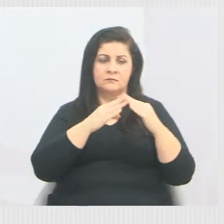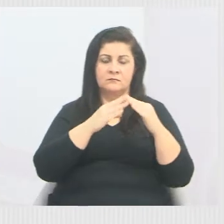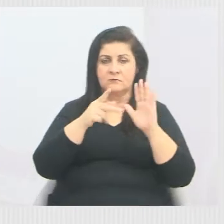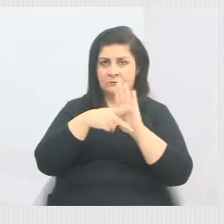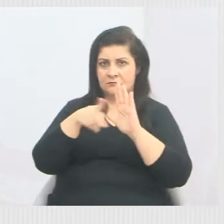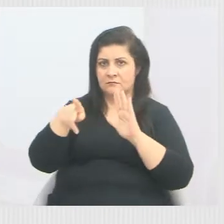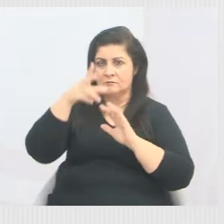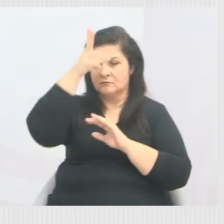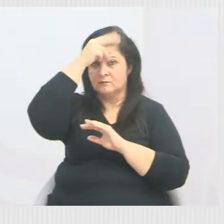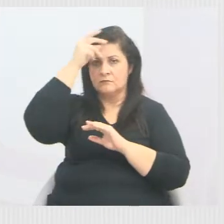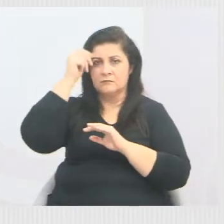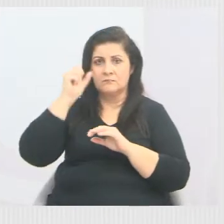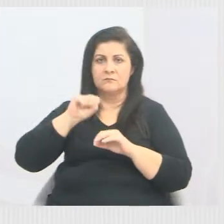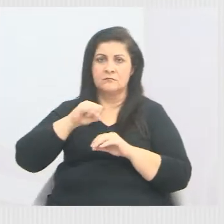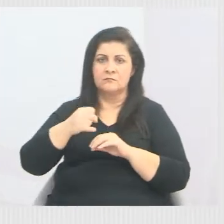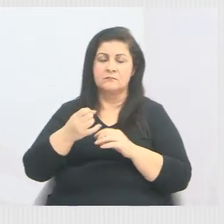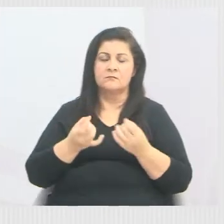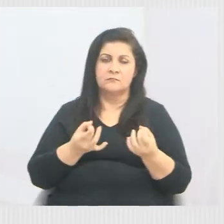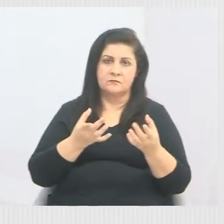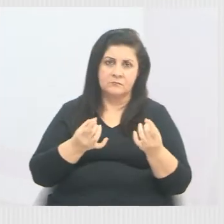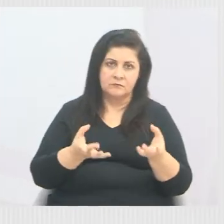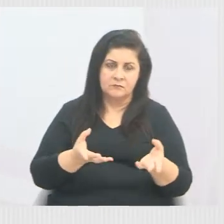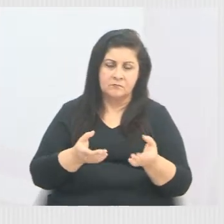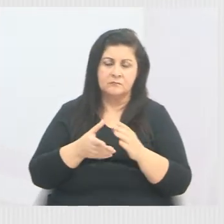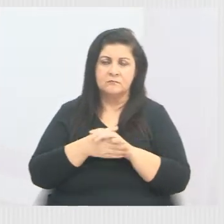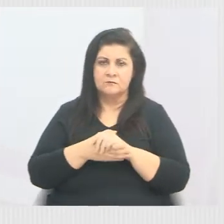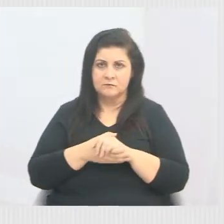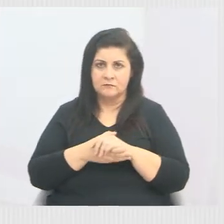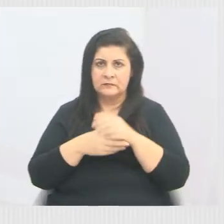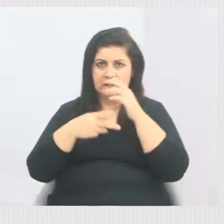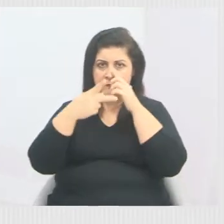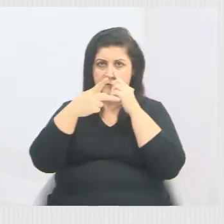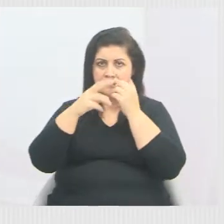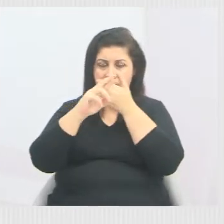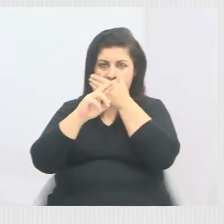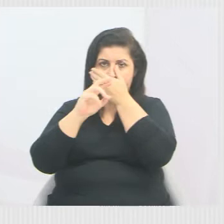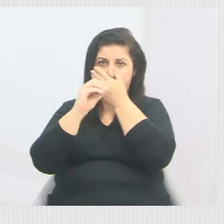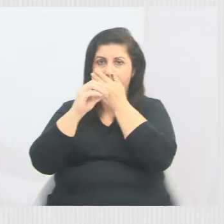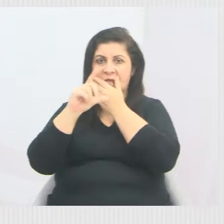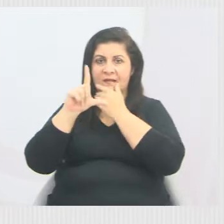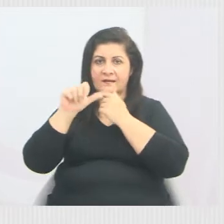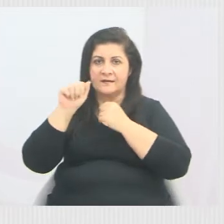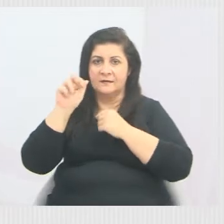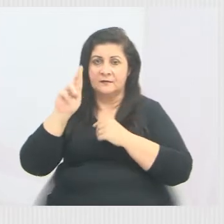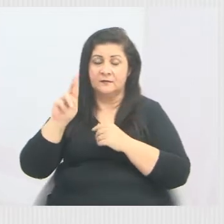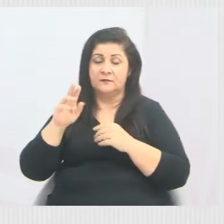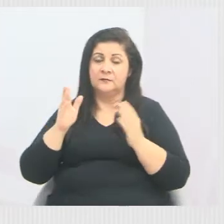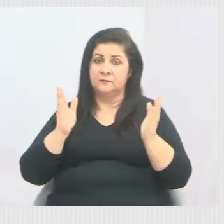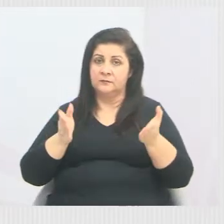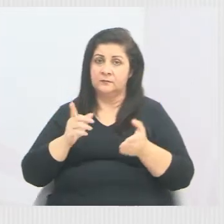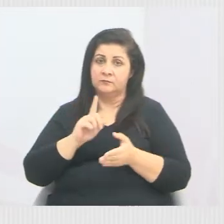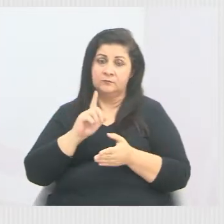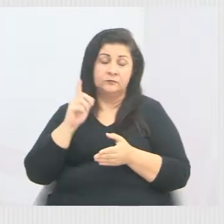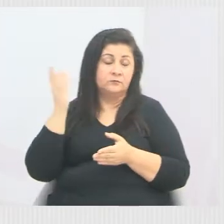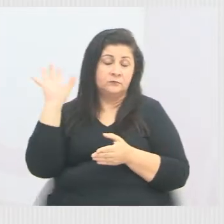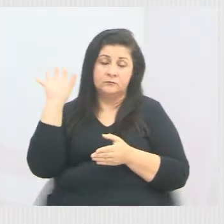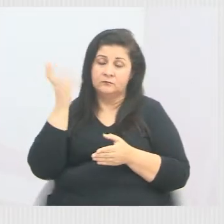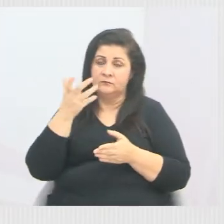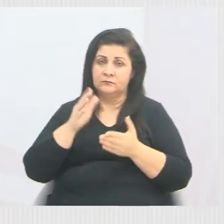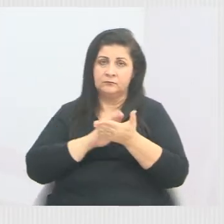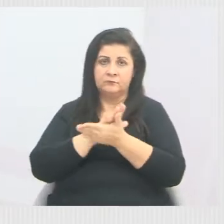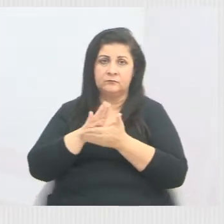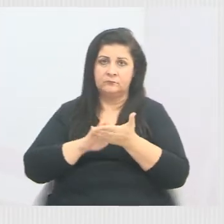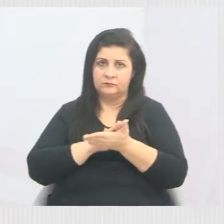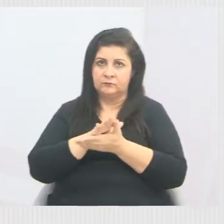ocorrendo uma venda dele, né, por leilão, é a Fundação Prolar, né? Então, no momento, não ocorreu nenhuma saída